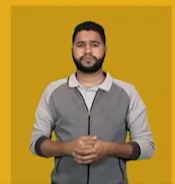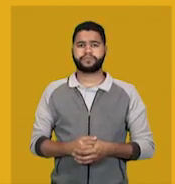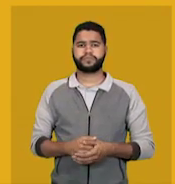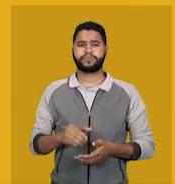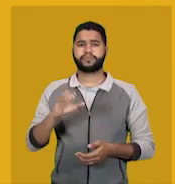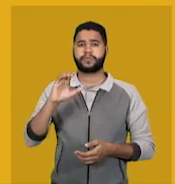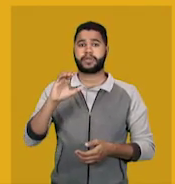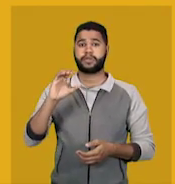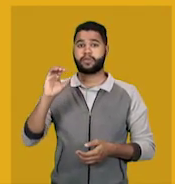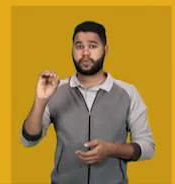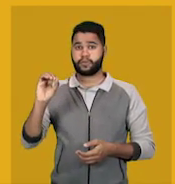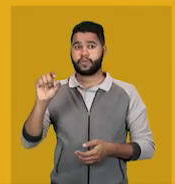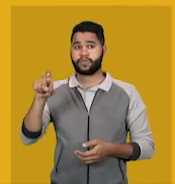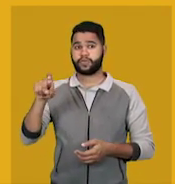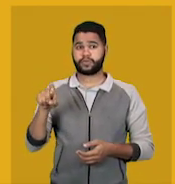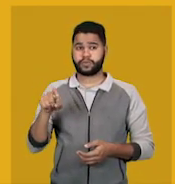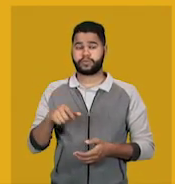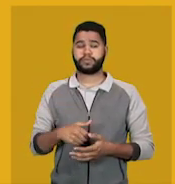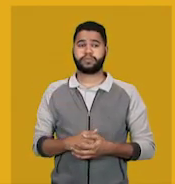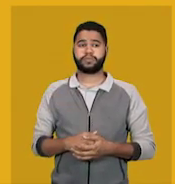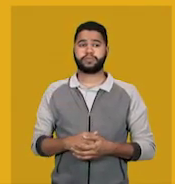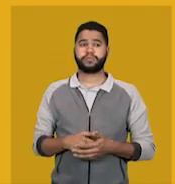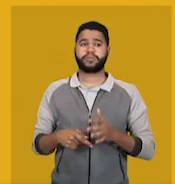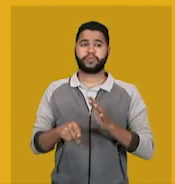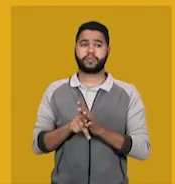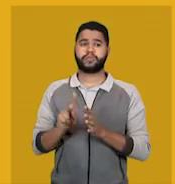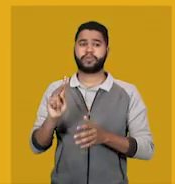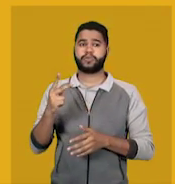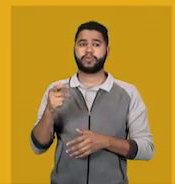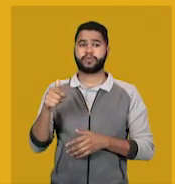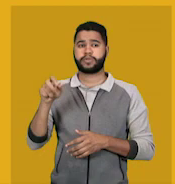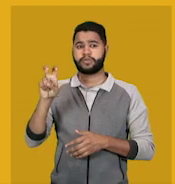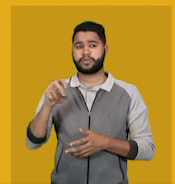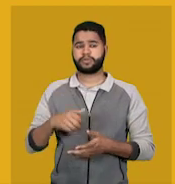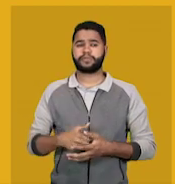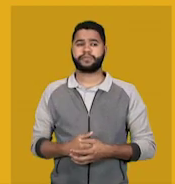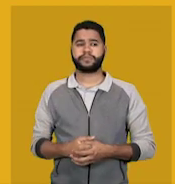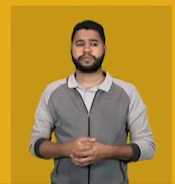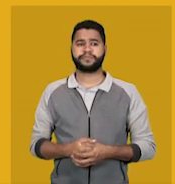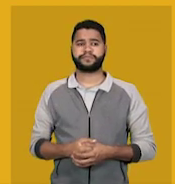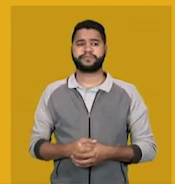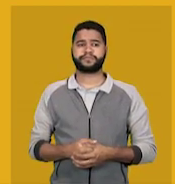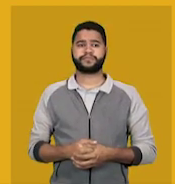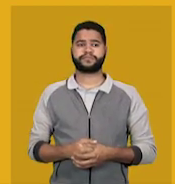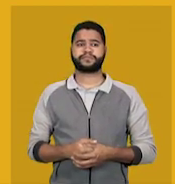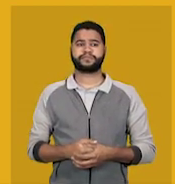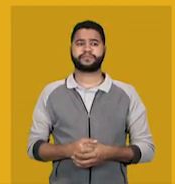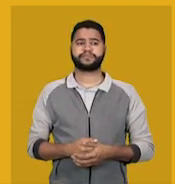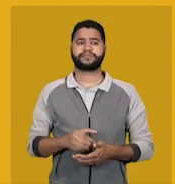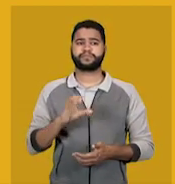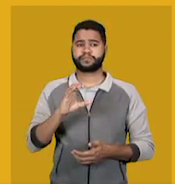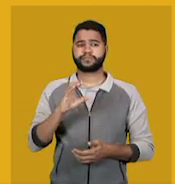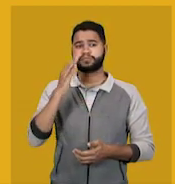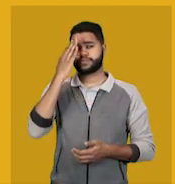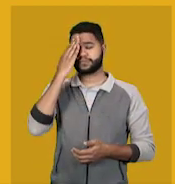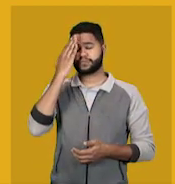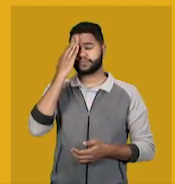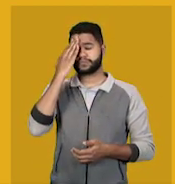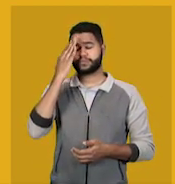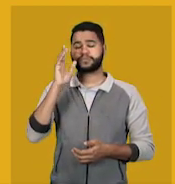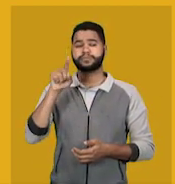Cateto oposto, que é x, sobre hipotenusa, que é 15. Seno de C, aí eu sei que o seno